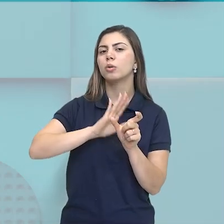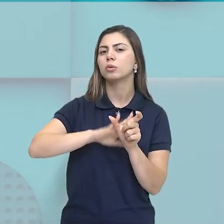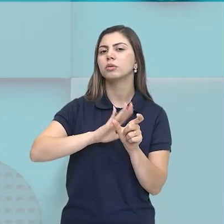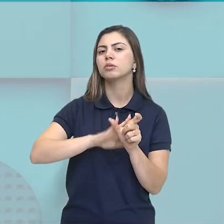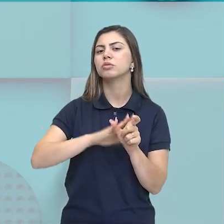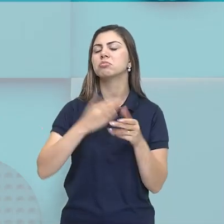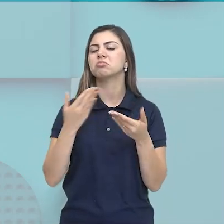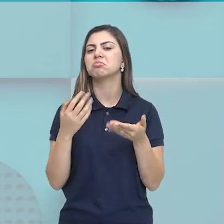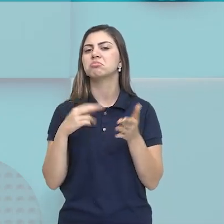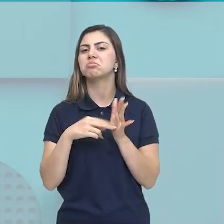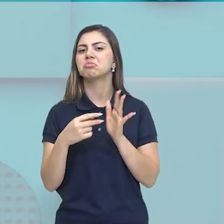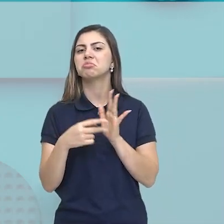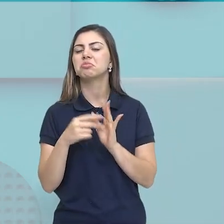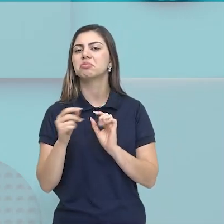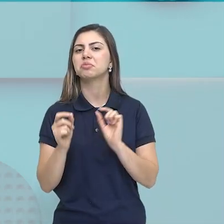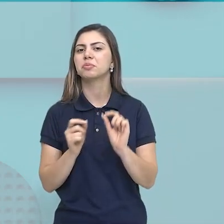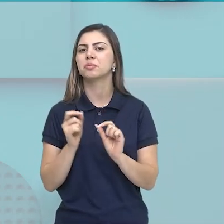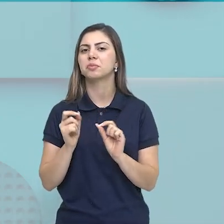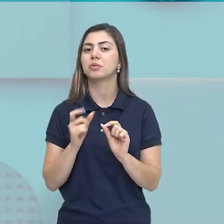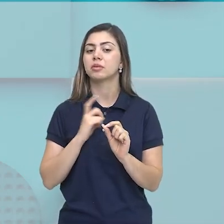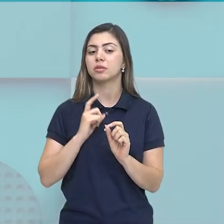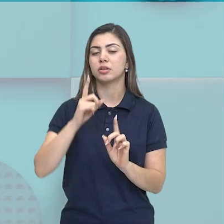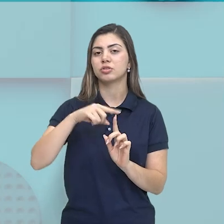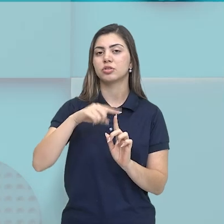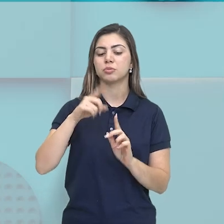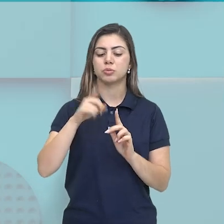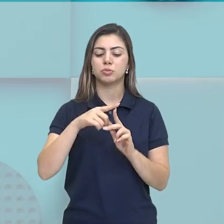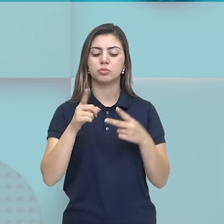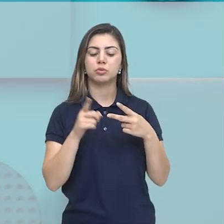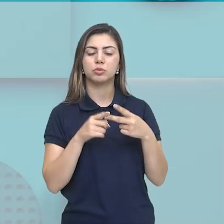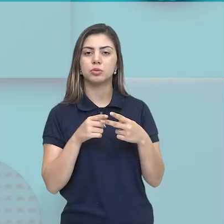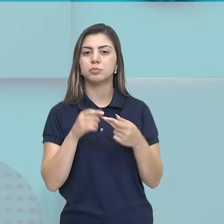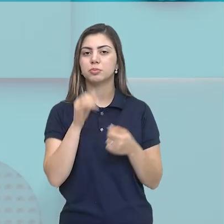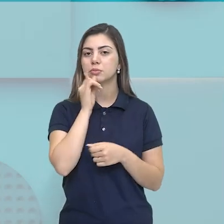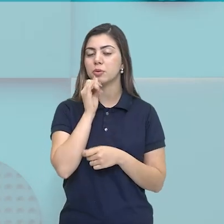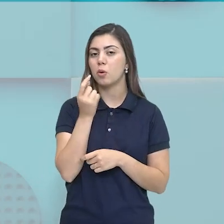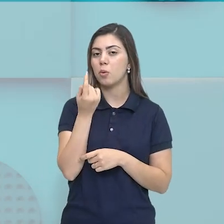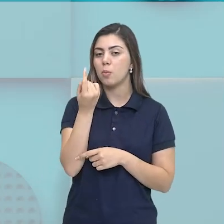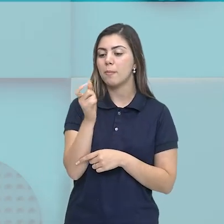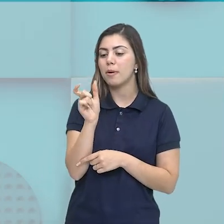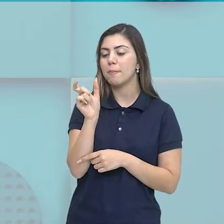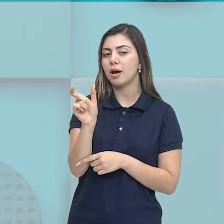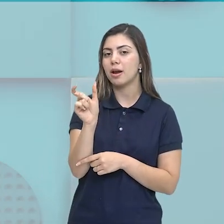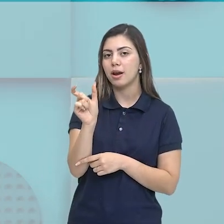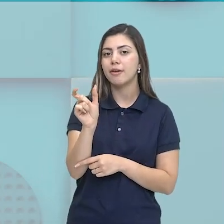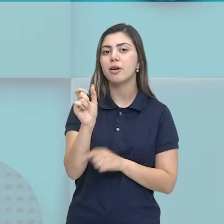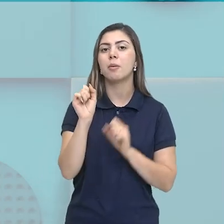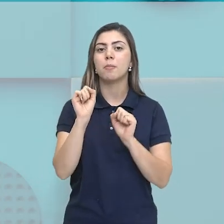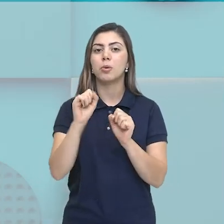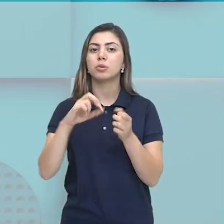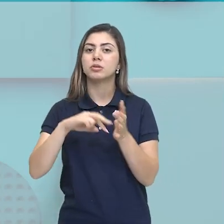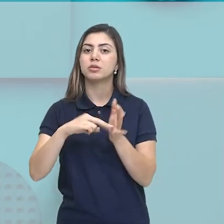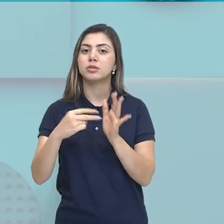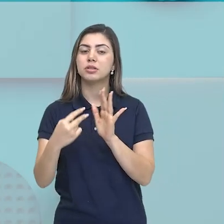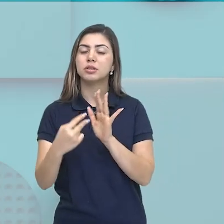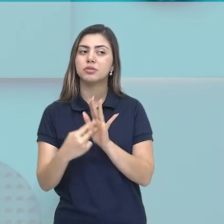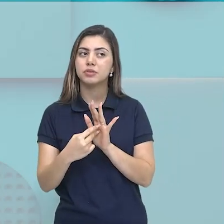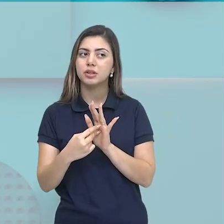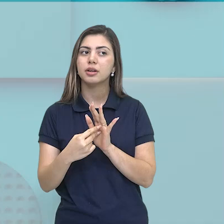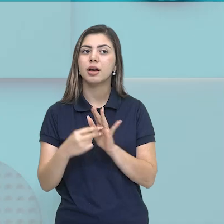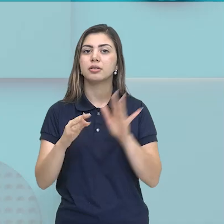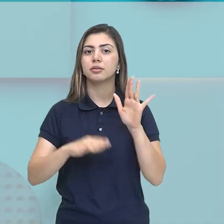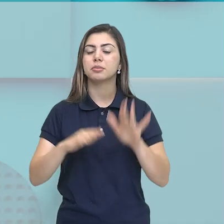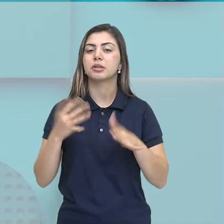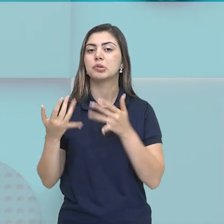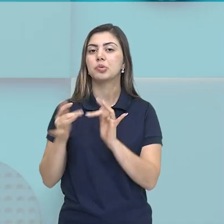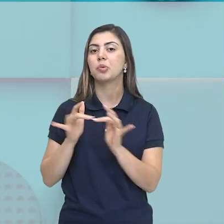isto? Significa dizer que uma única palavra pode ter um sentido em uma